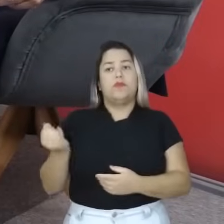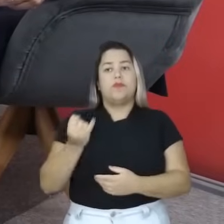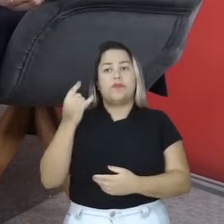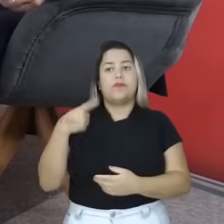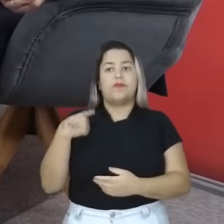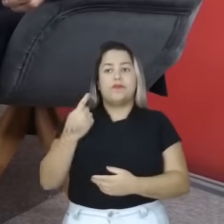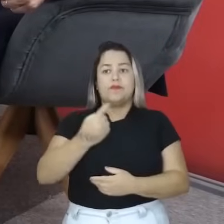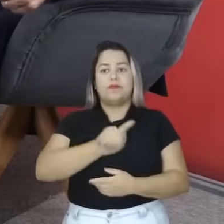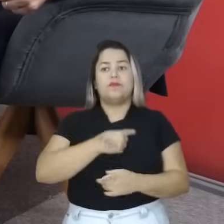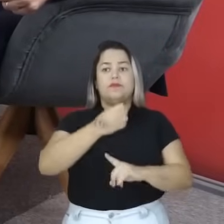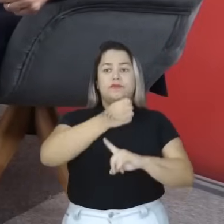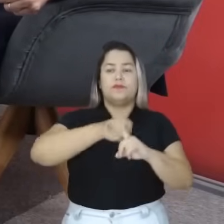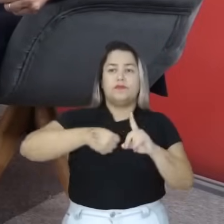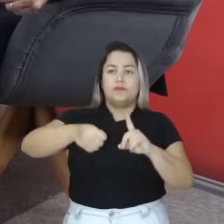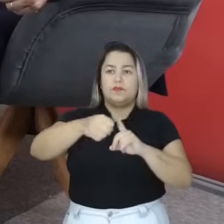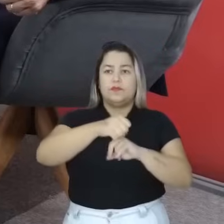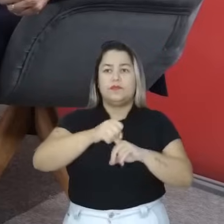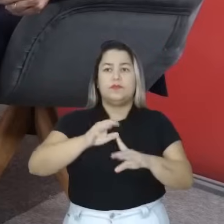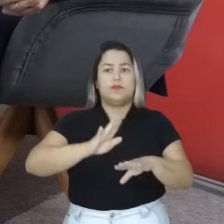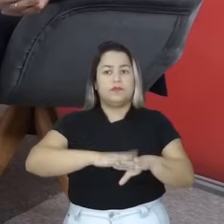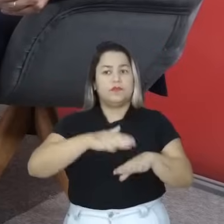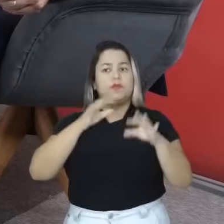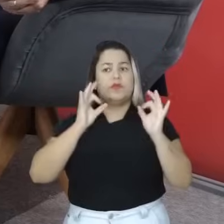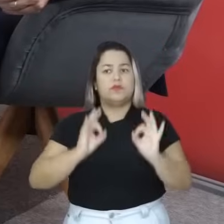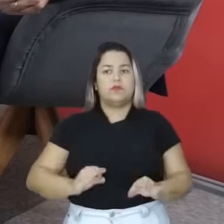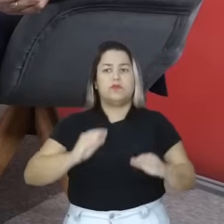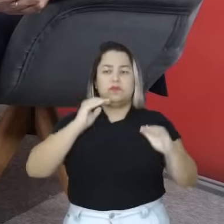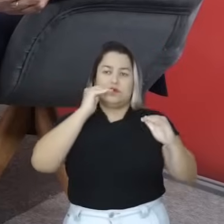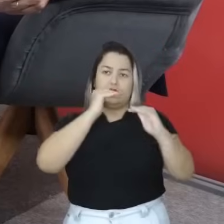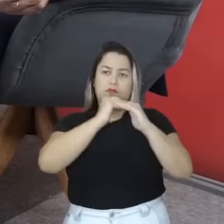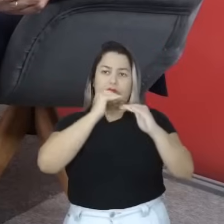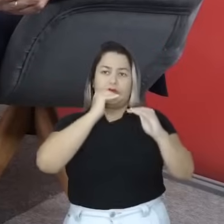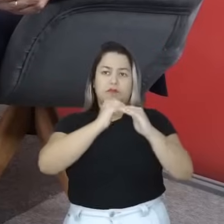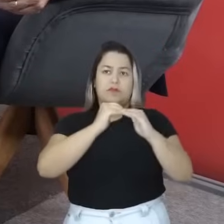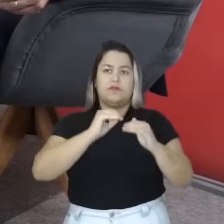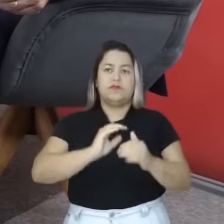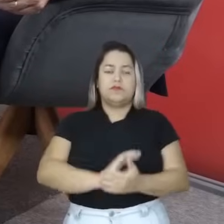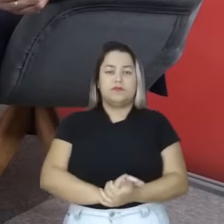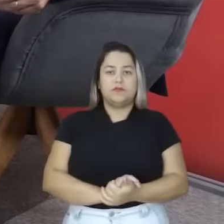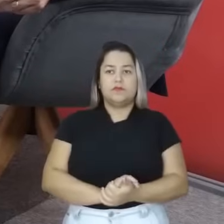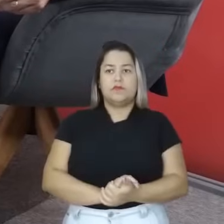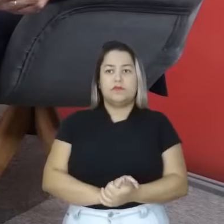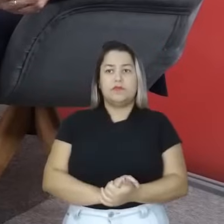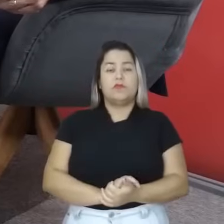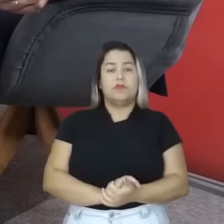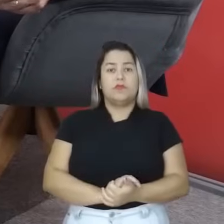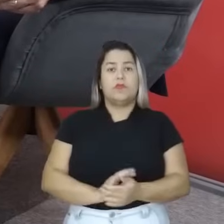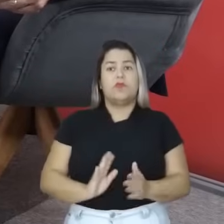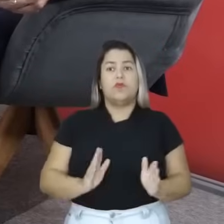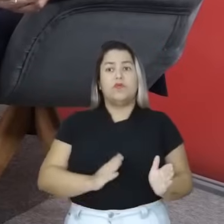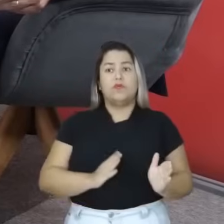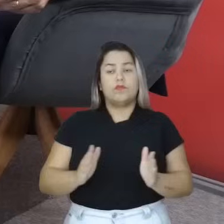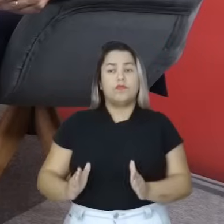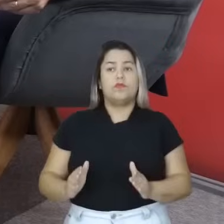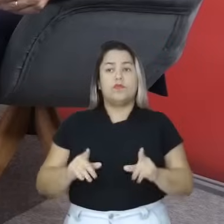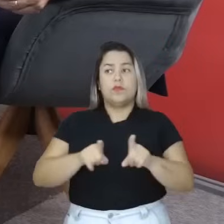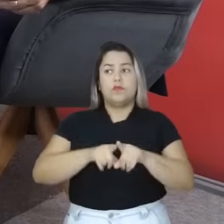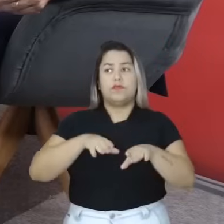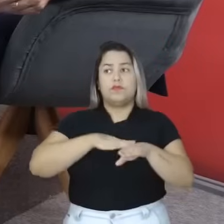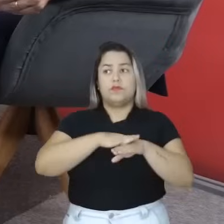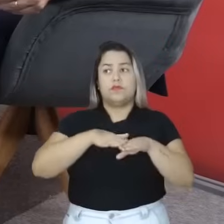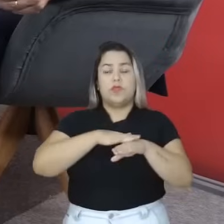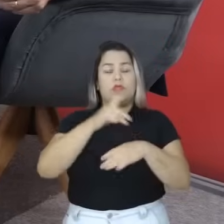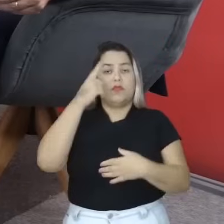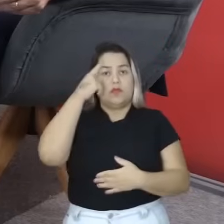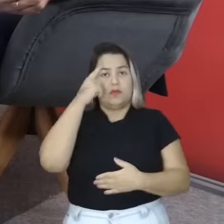gente ter a nossa sociedade mais justa, mais igualitária, mais próspera. Estamos chegando aqui na última parte dessa nossa conversa e a